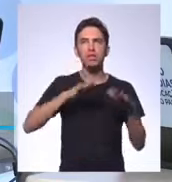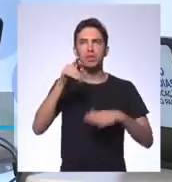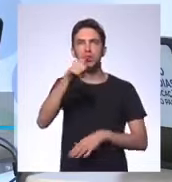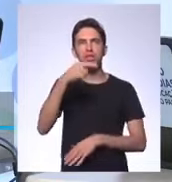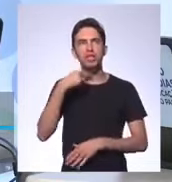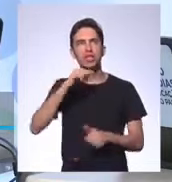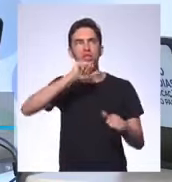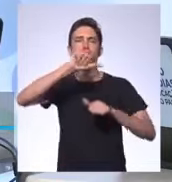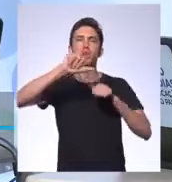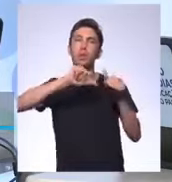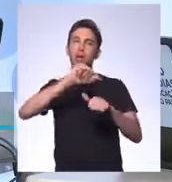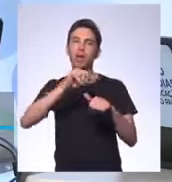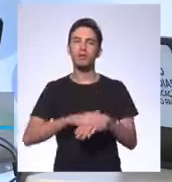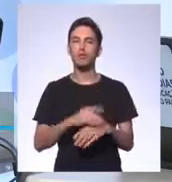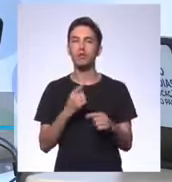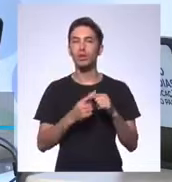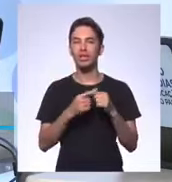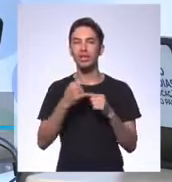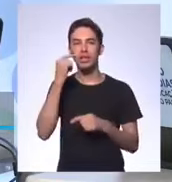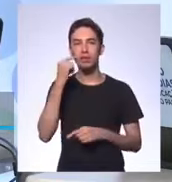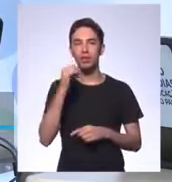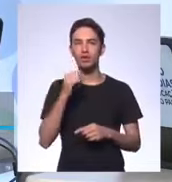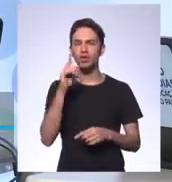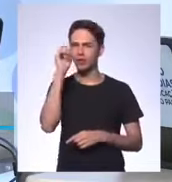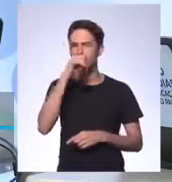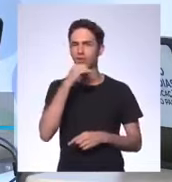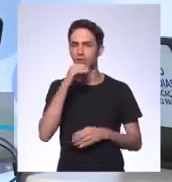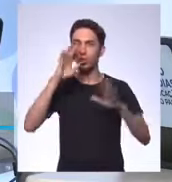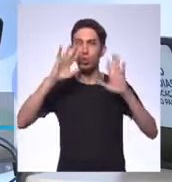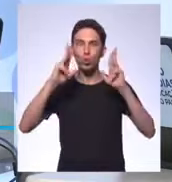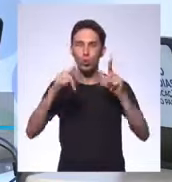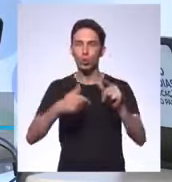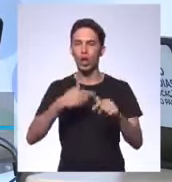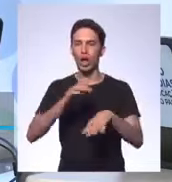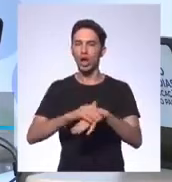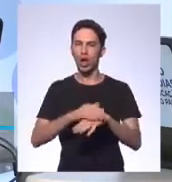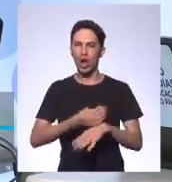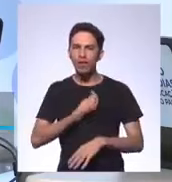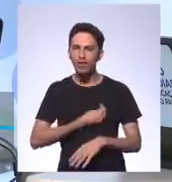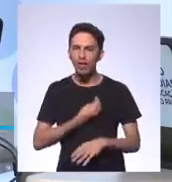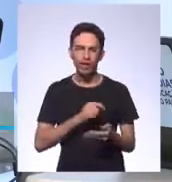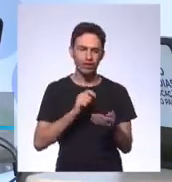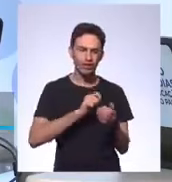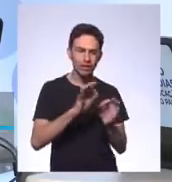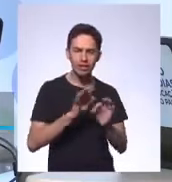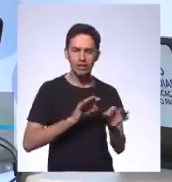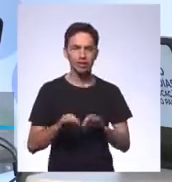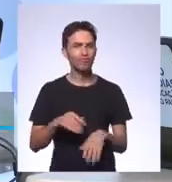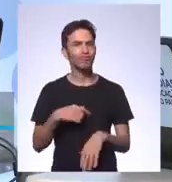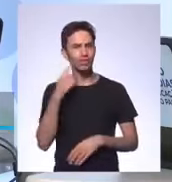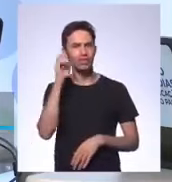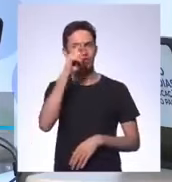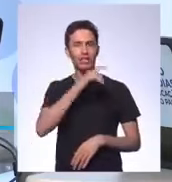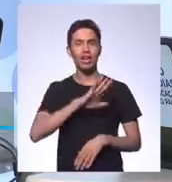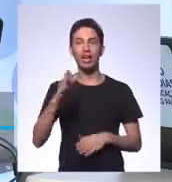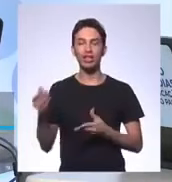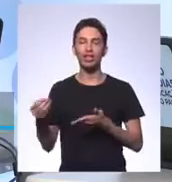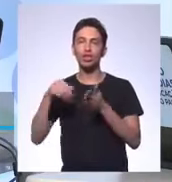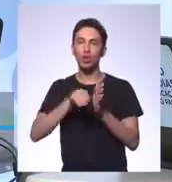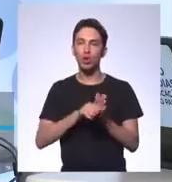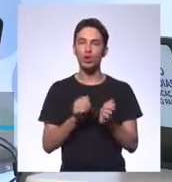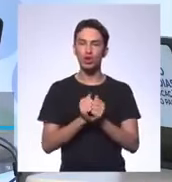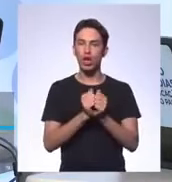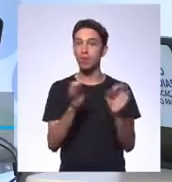muito complicado para a gente produzir tudo assim ao vivo. Então, a gente traz alguma coisa mais ou menos pronta, que aí é mais fácil da gente